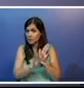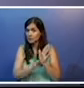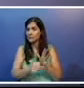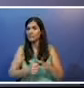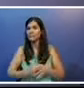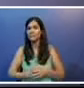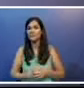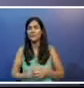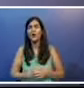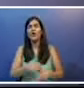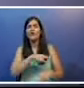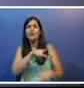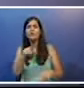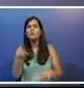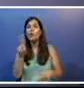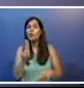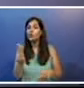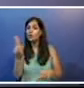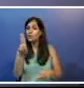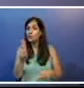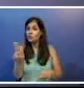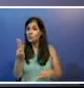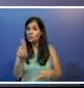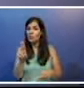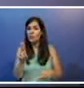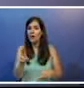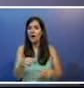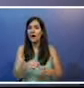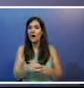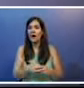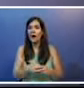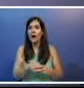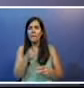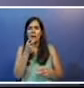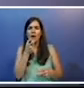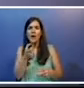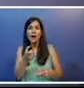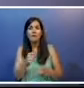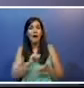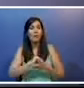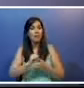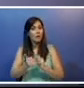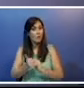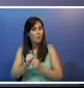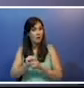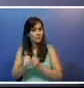Você utilizou linguagem adequada aos interlocutores?